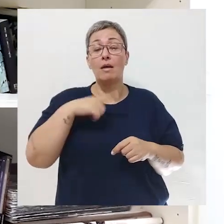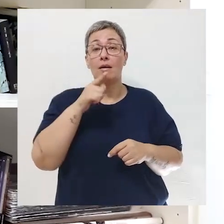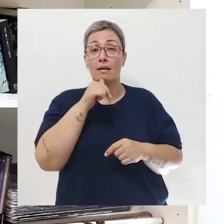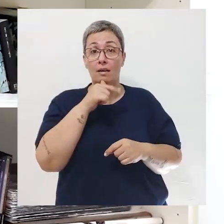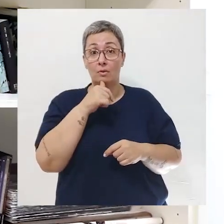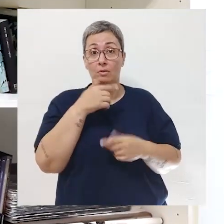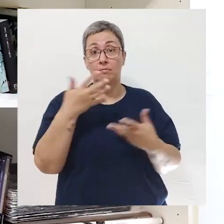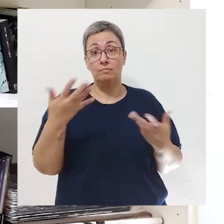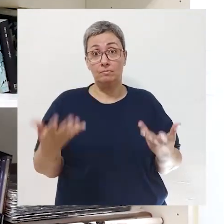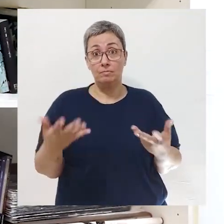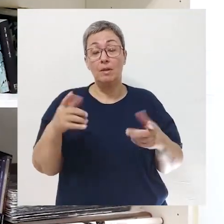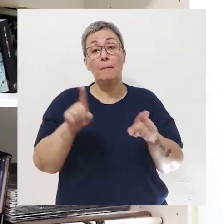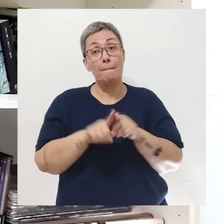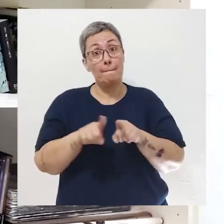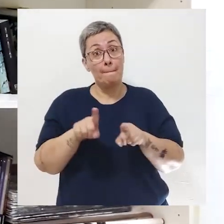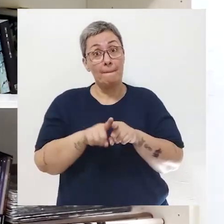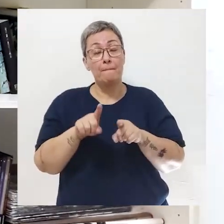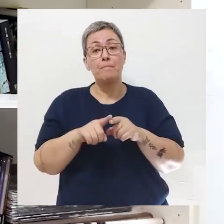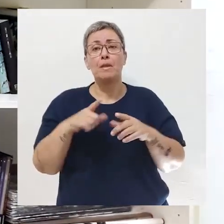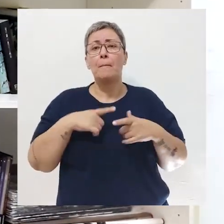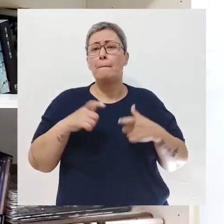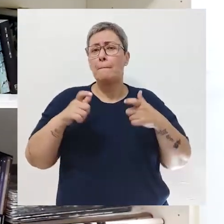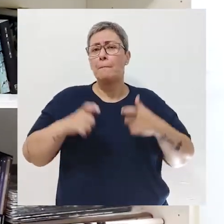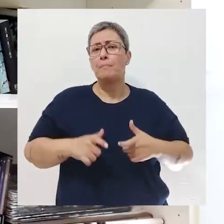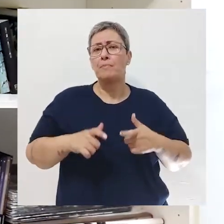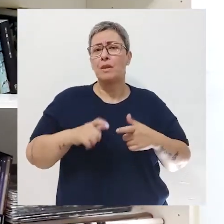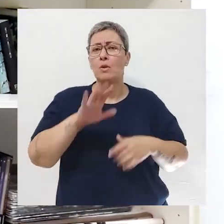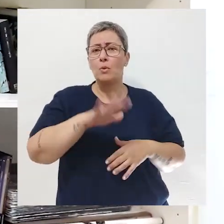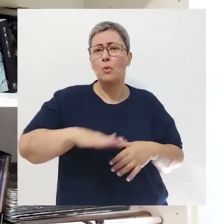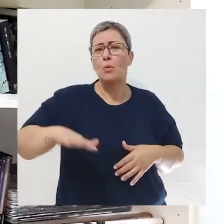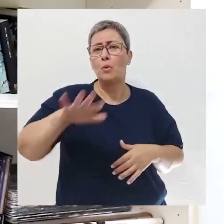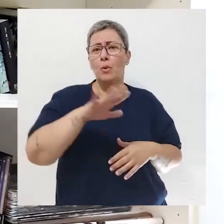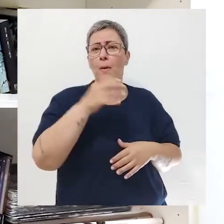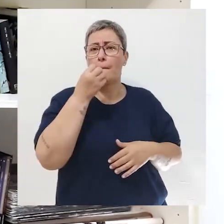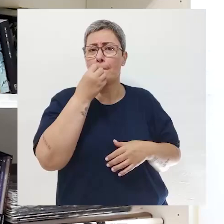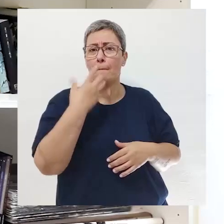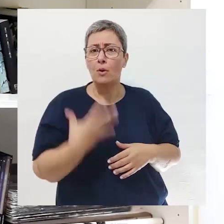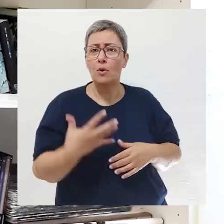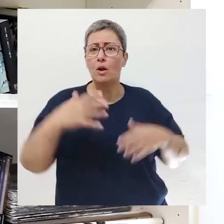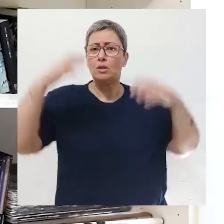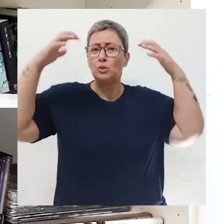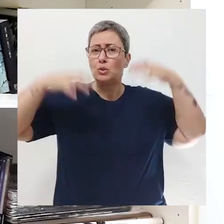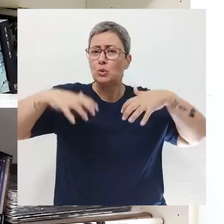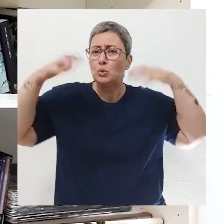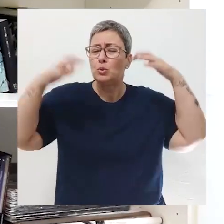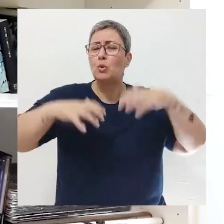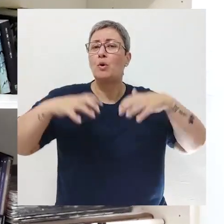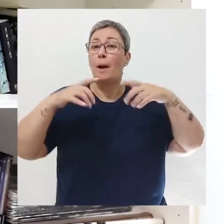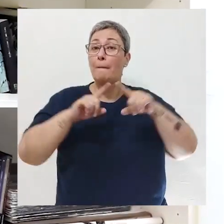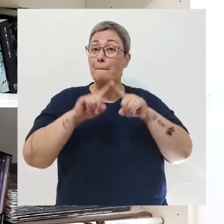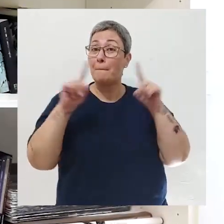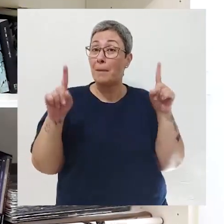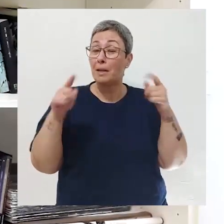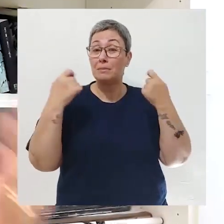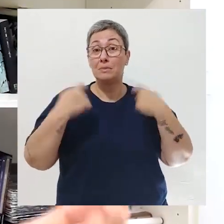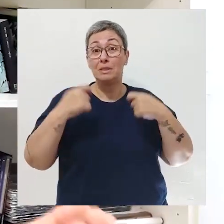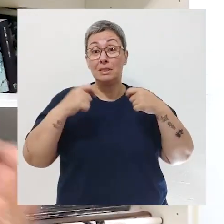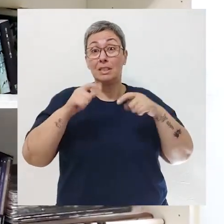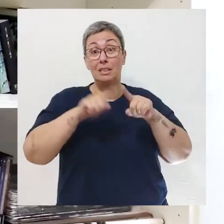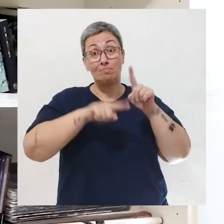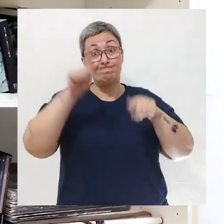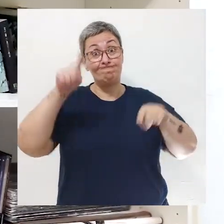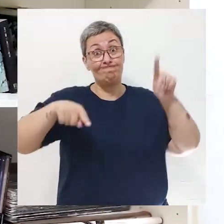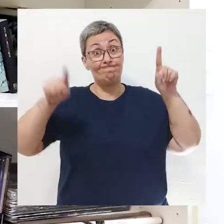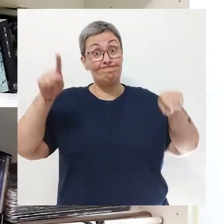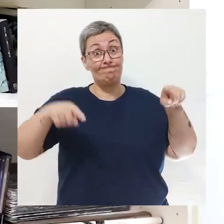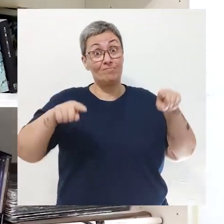a água. Além do mais, mesmo uma região tendo uma boa quantidade de chuva, ainda deve-se levar em conta variações